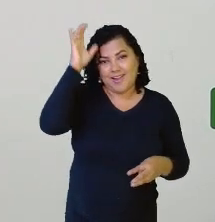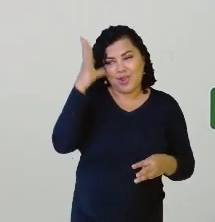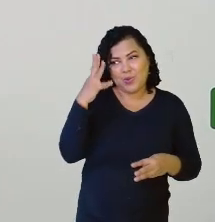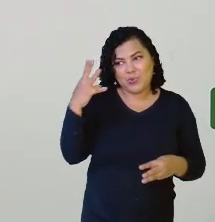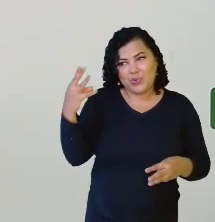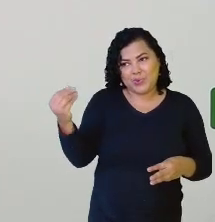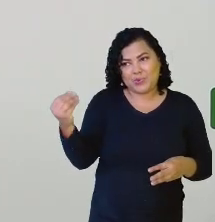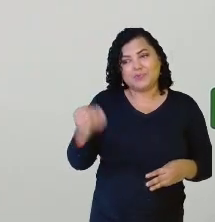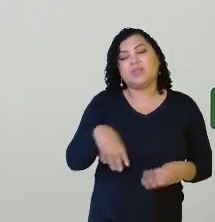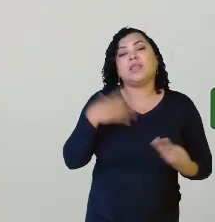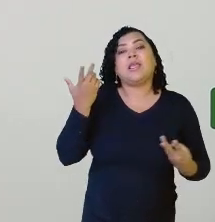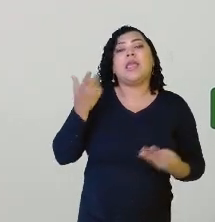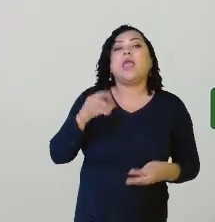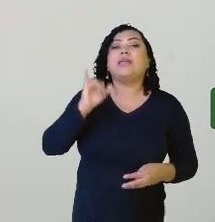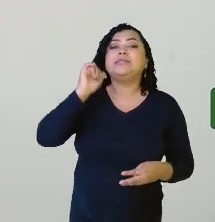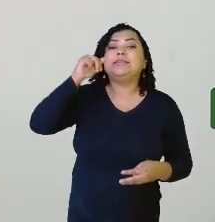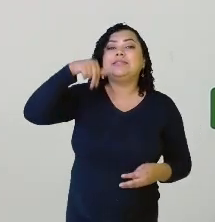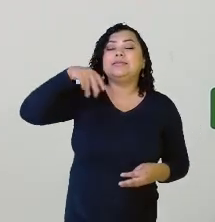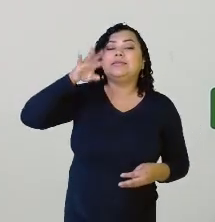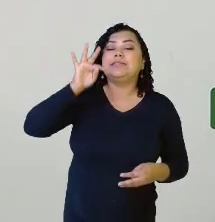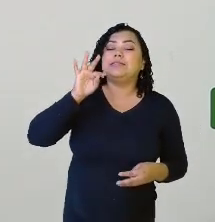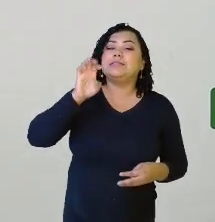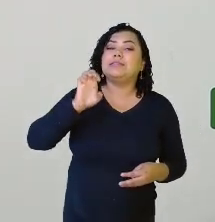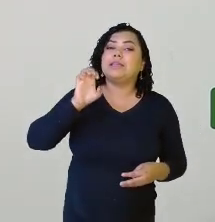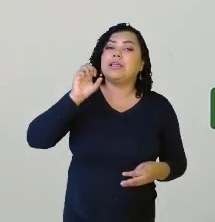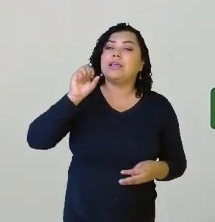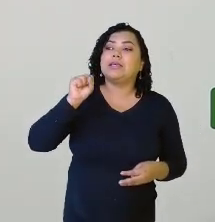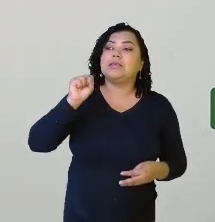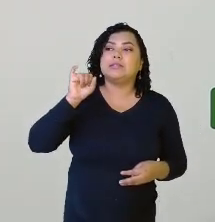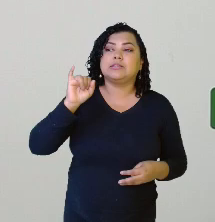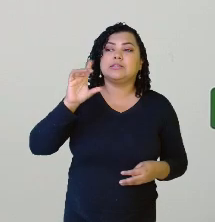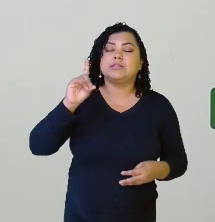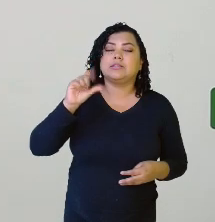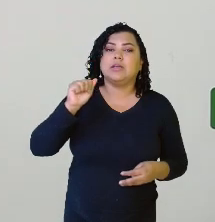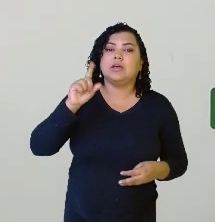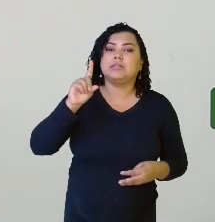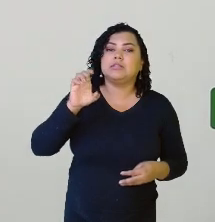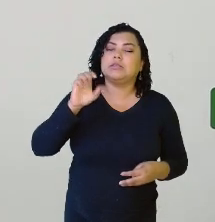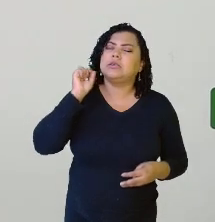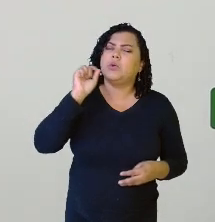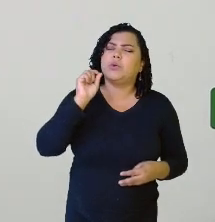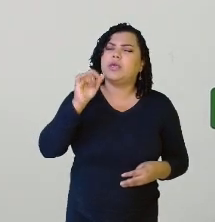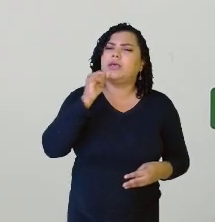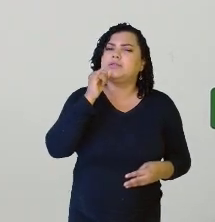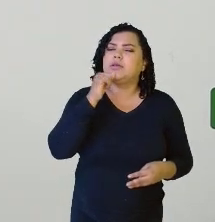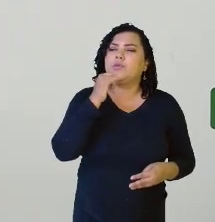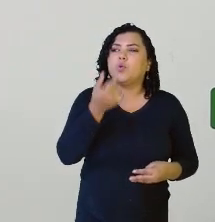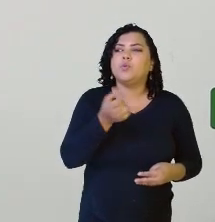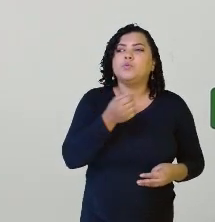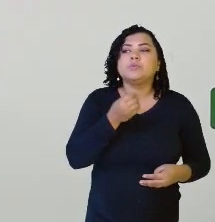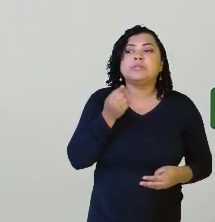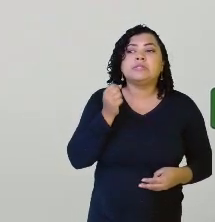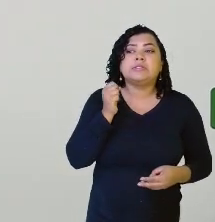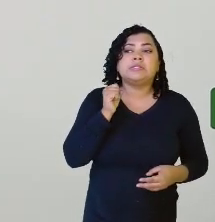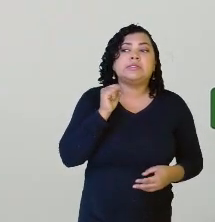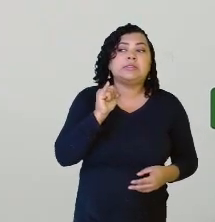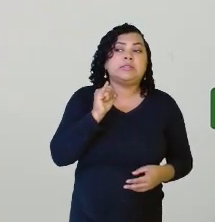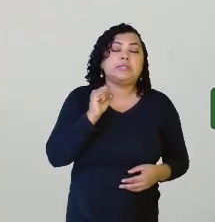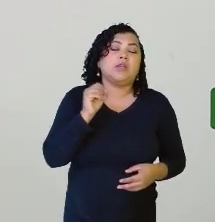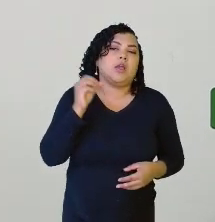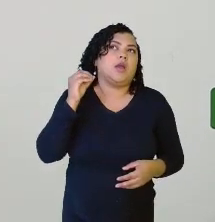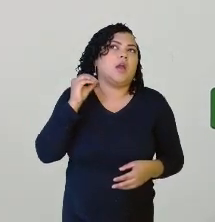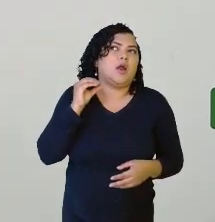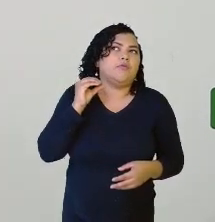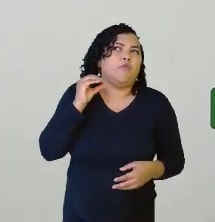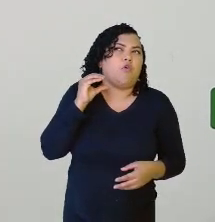foi embora, e aí nós temos a intensidade. Intensidade é o volume do som. Se o